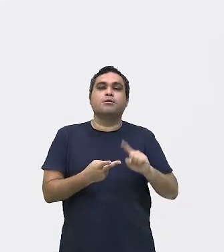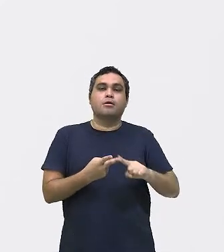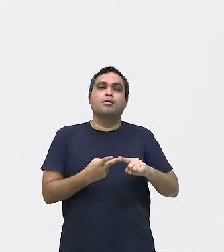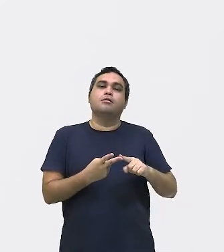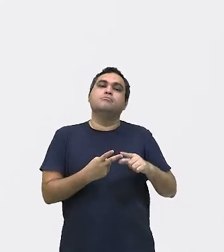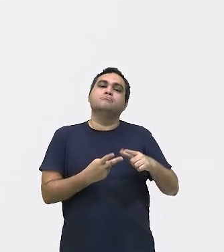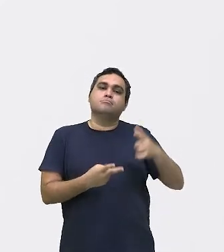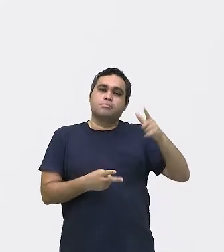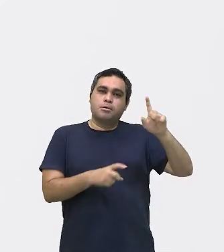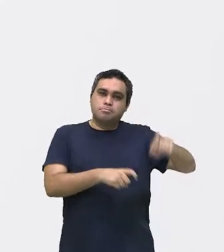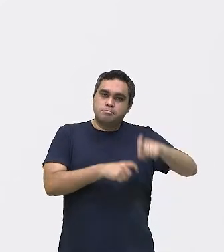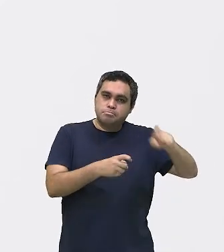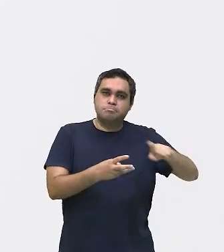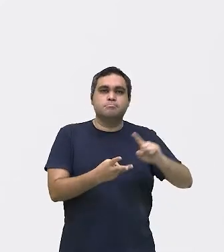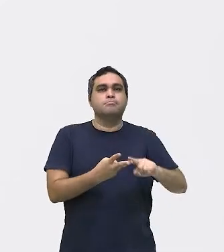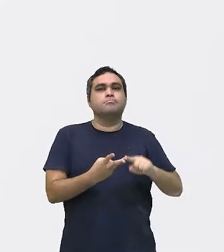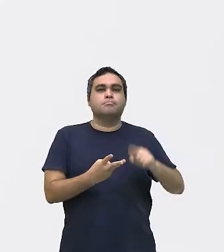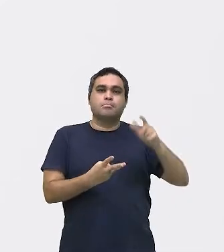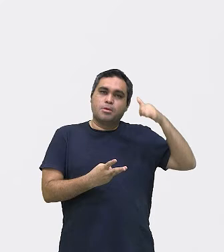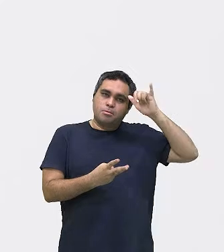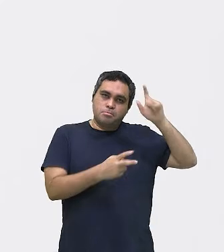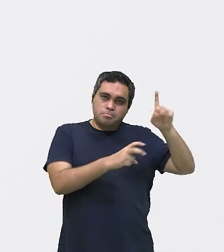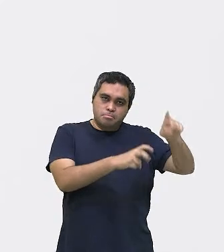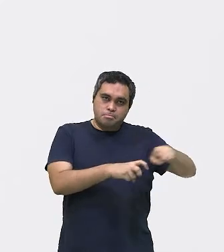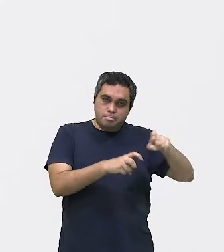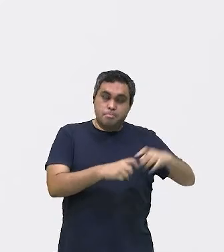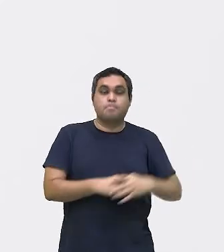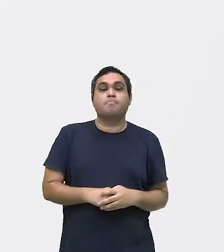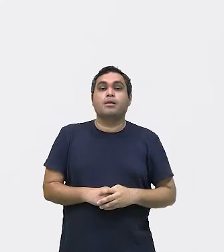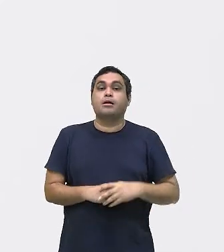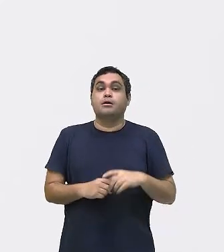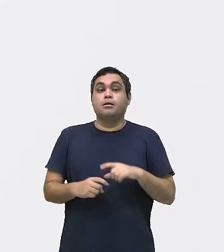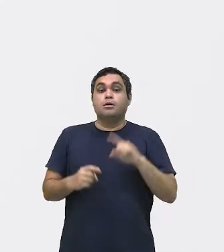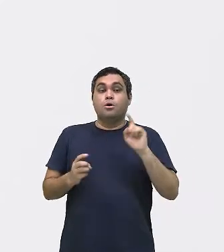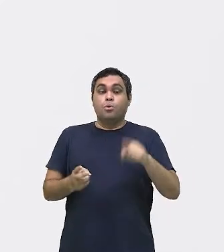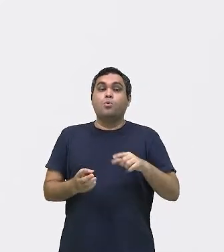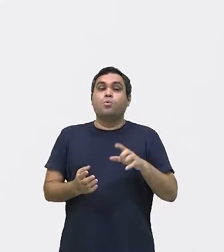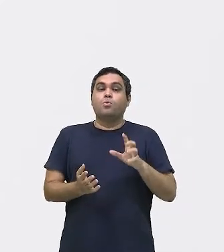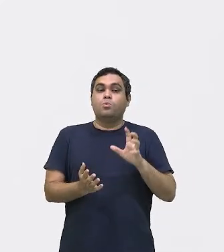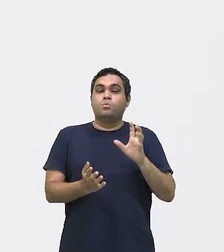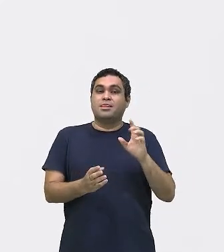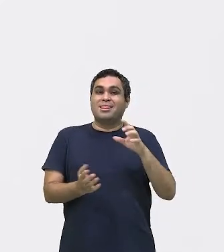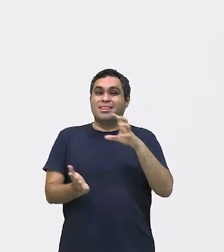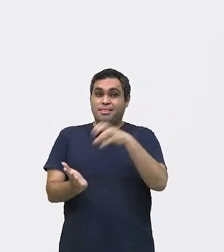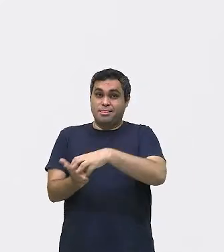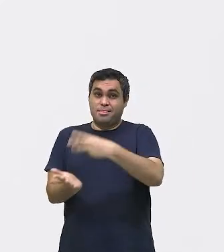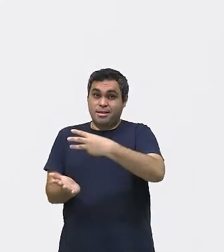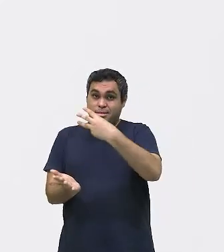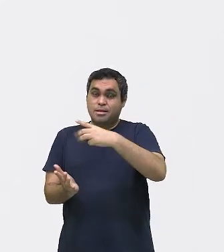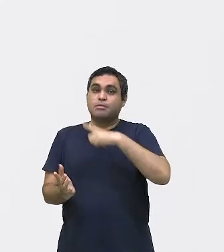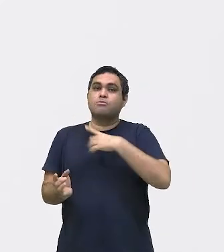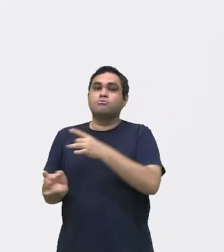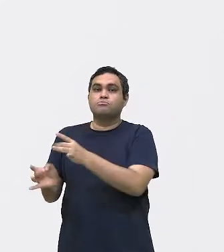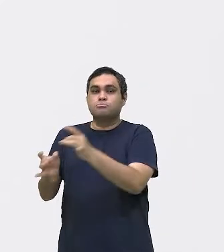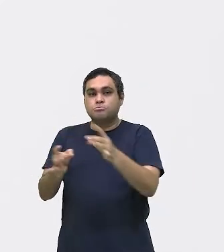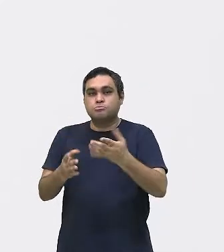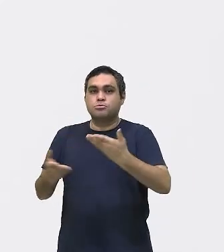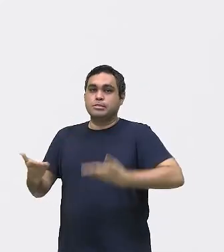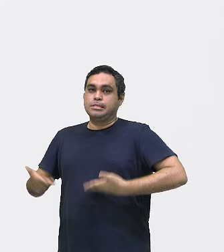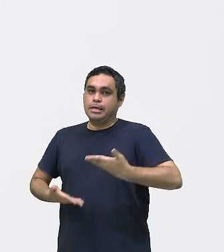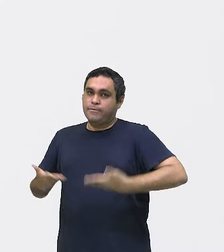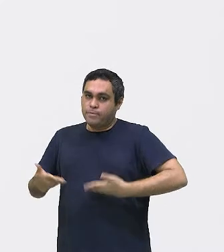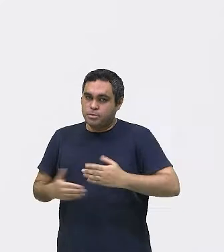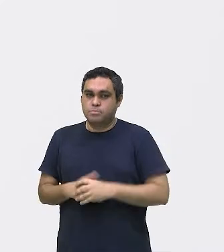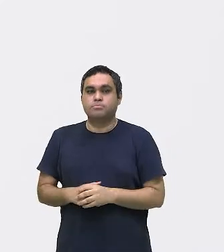e pecuária, e o setor terciário, gente, a gente tem ali as atividades do comércio e serviço. As atividades da